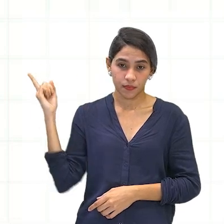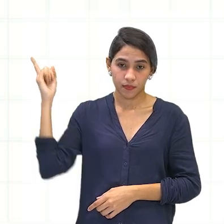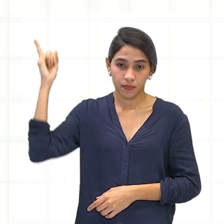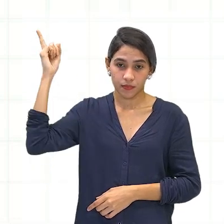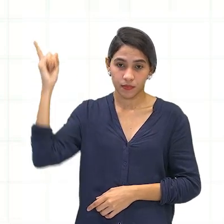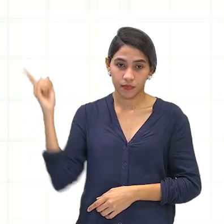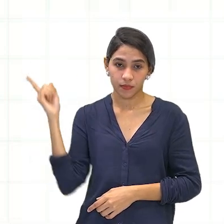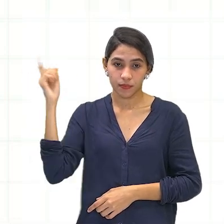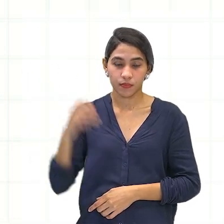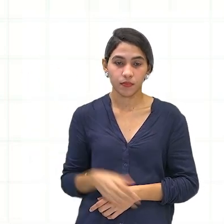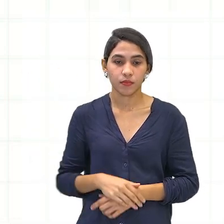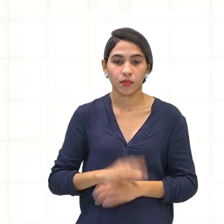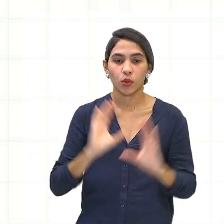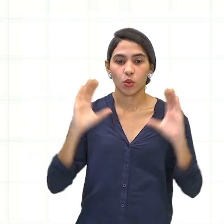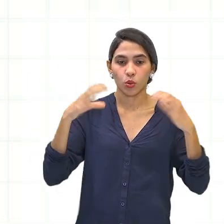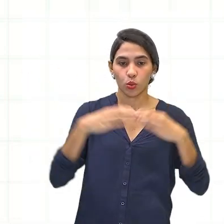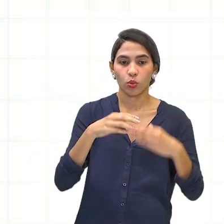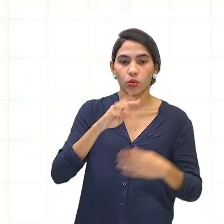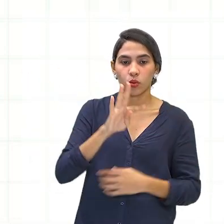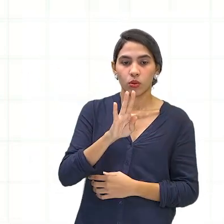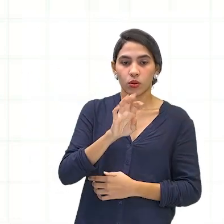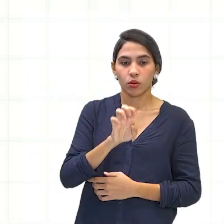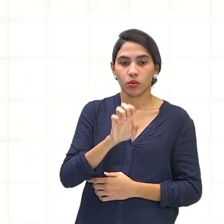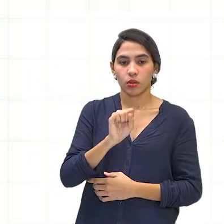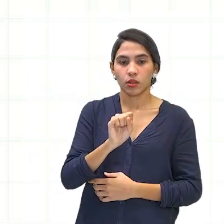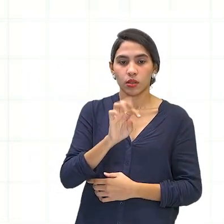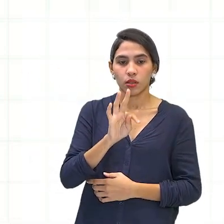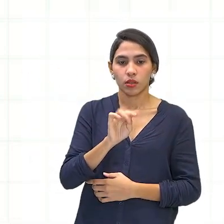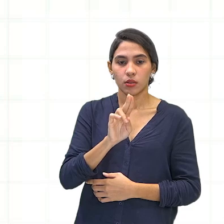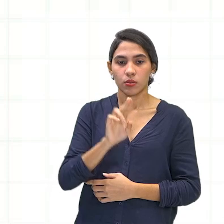o grupo dos testudines.